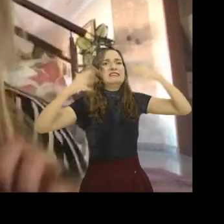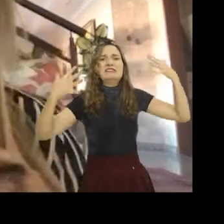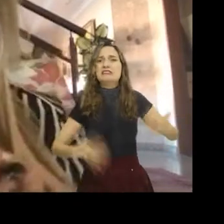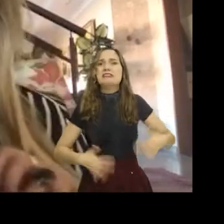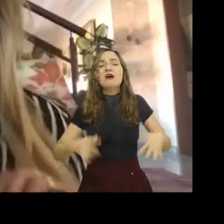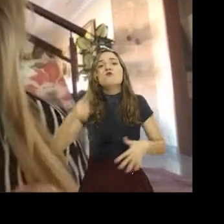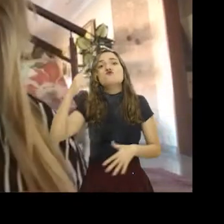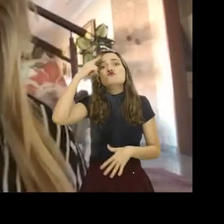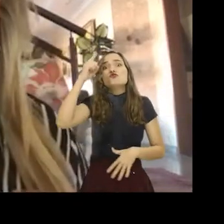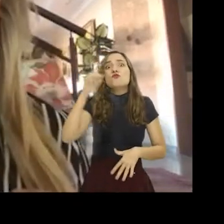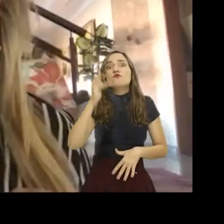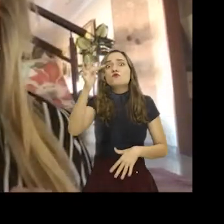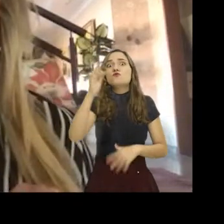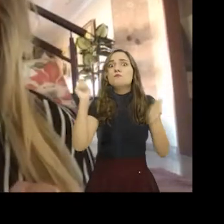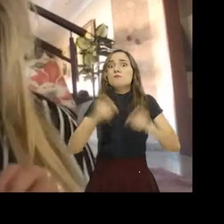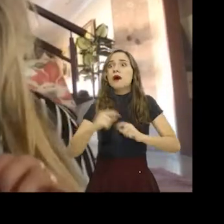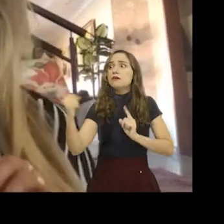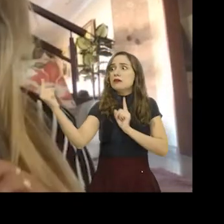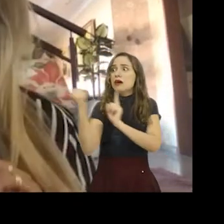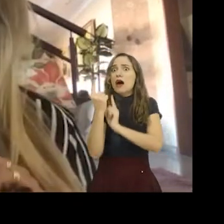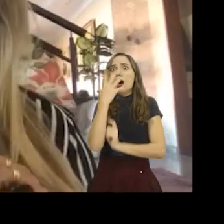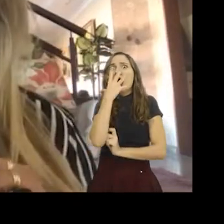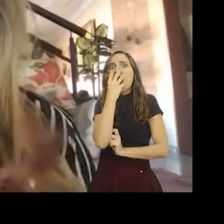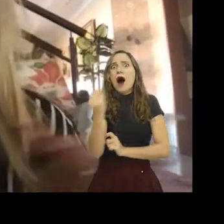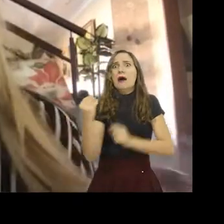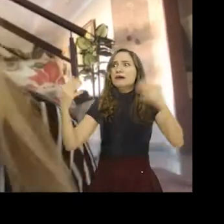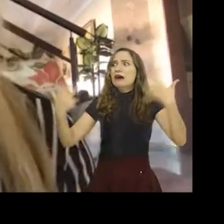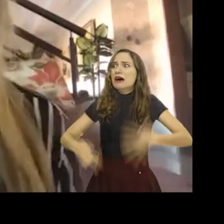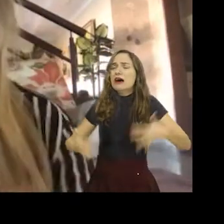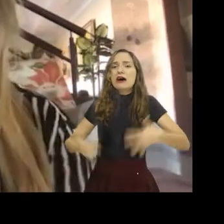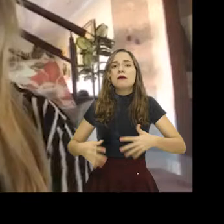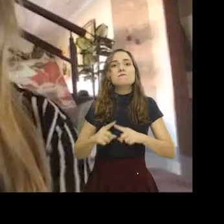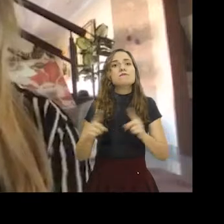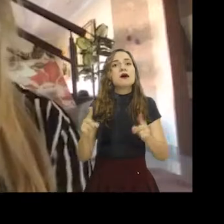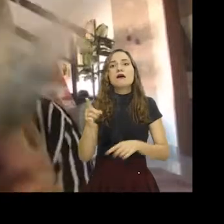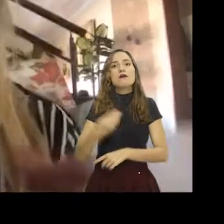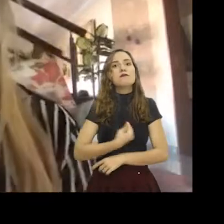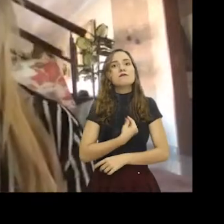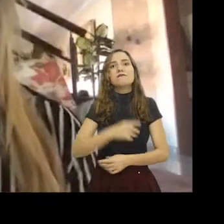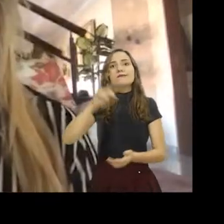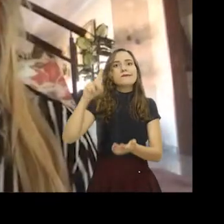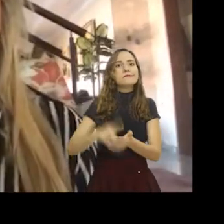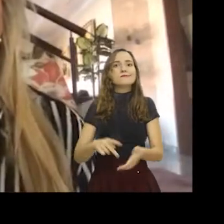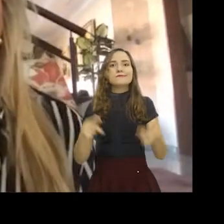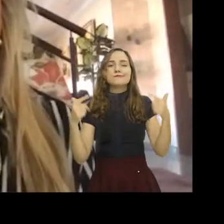de um dia encontrar o lobo, um lobo que não existia.